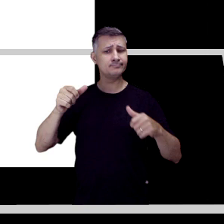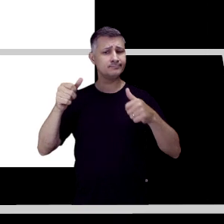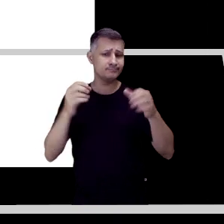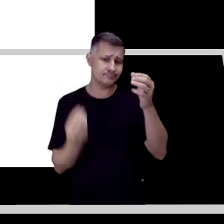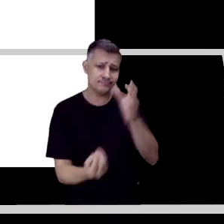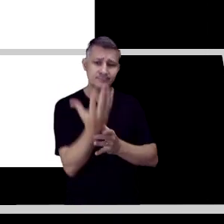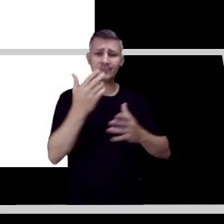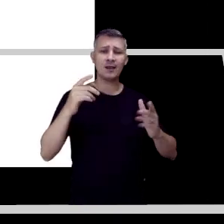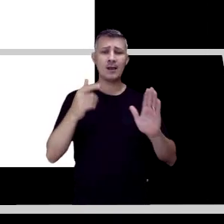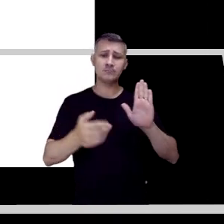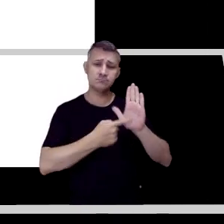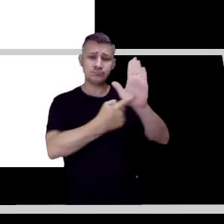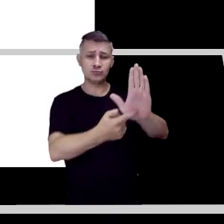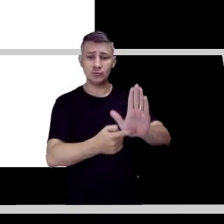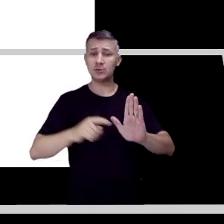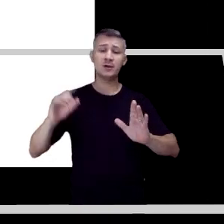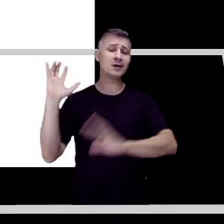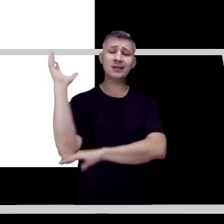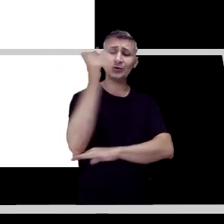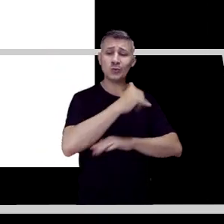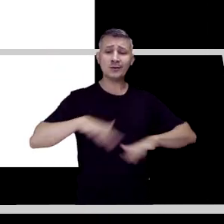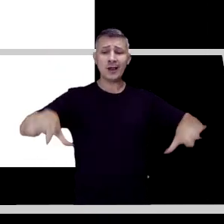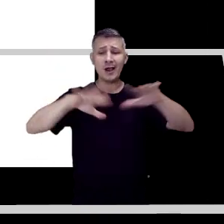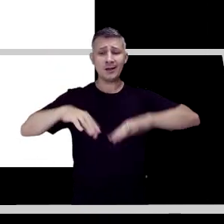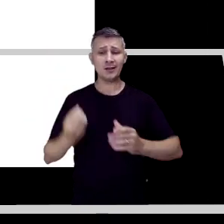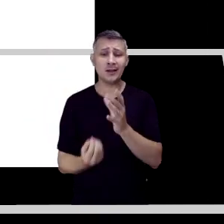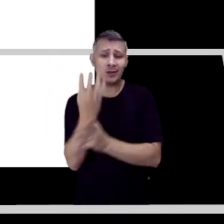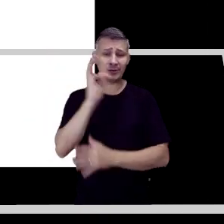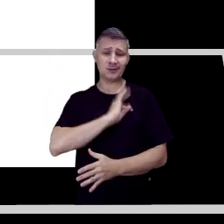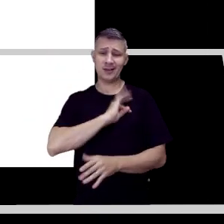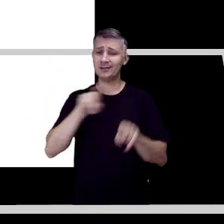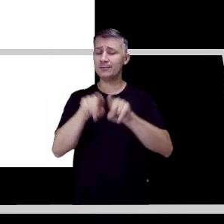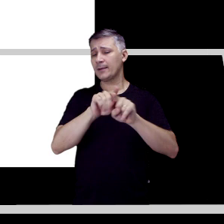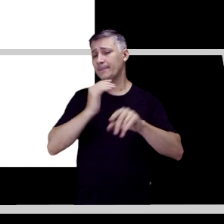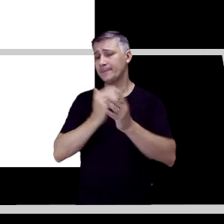criação técnica, tão densa e profunda que se tornou uma sobrenatureza. Está